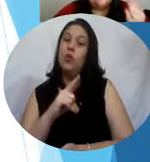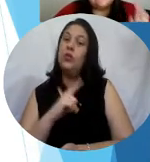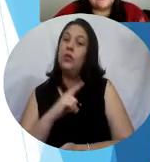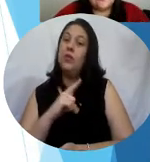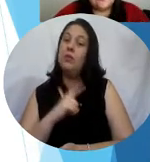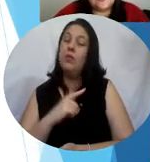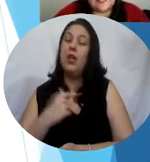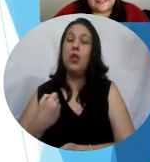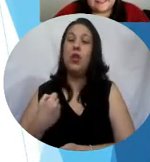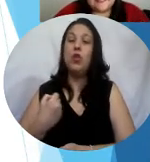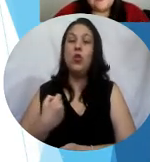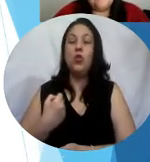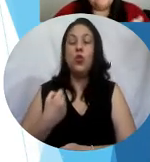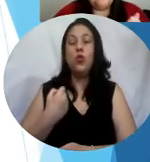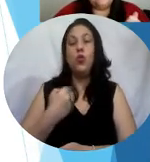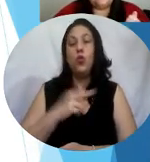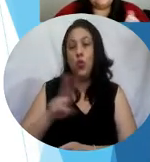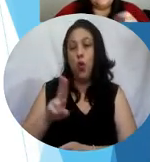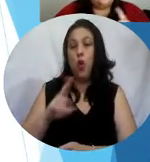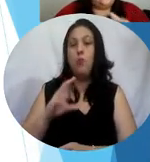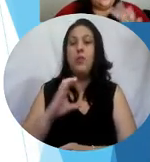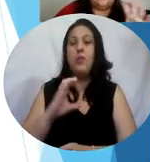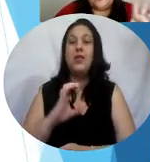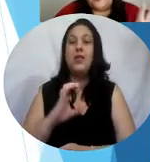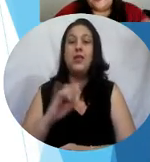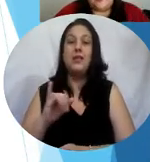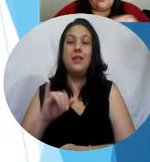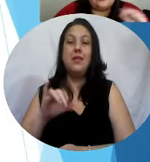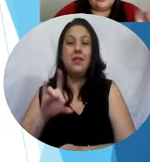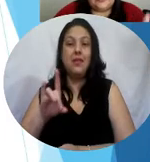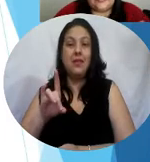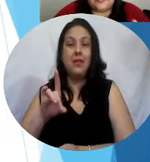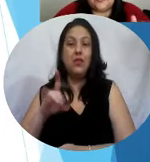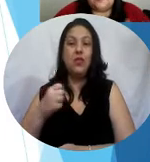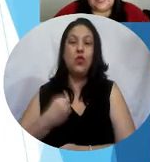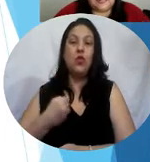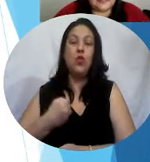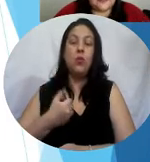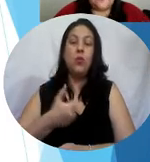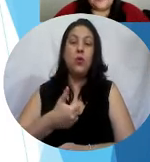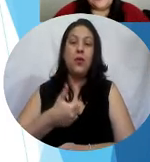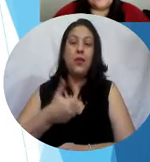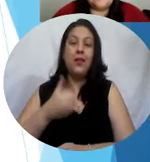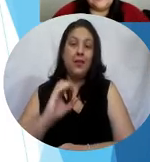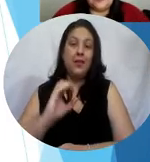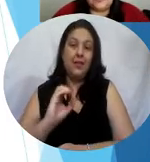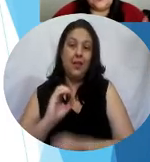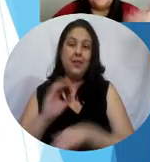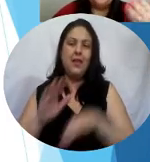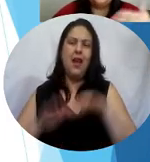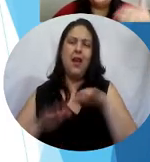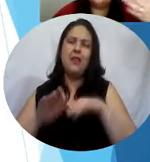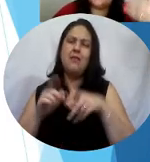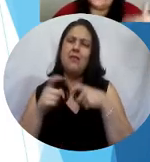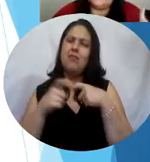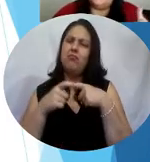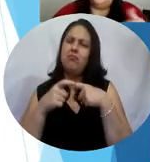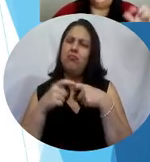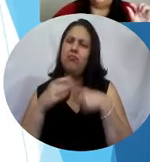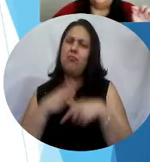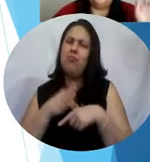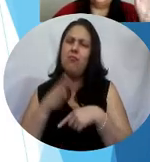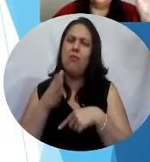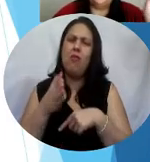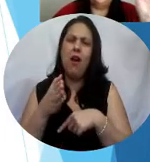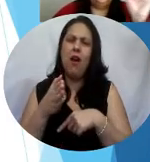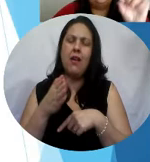o CID-10, que às vezes, né, qualquer consulta que a gente passe, às vezes a gente recebe o